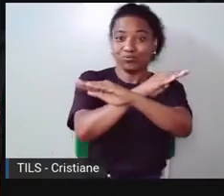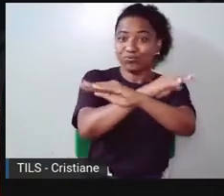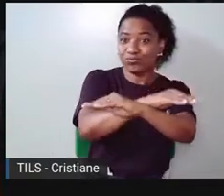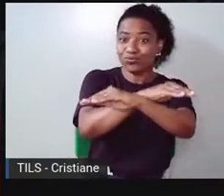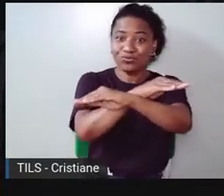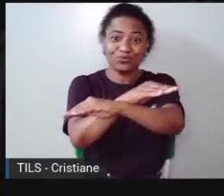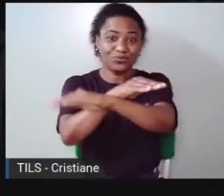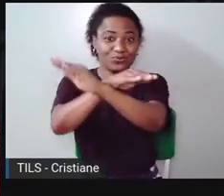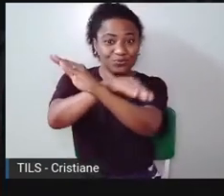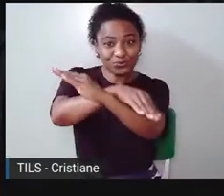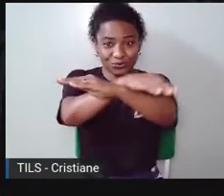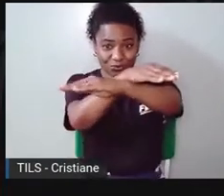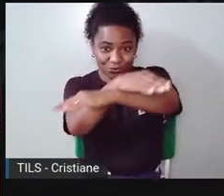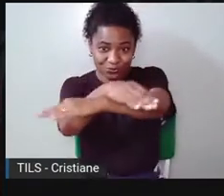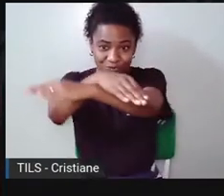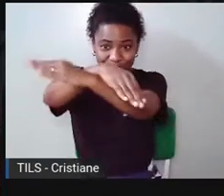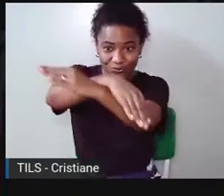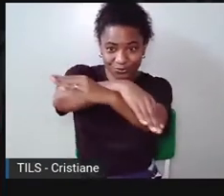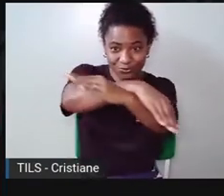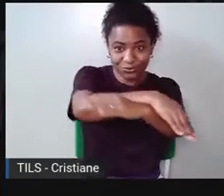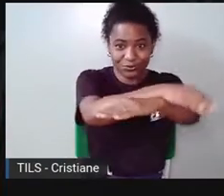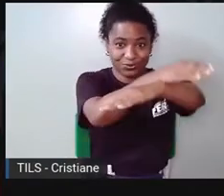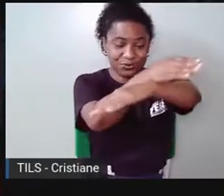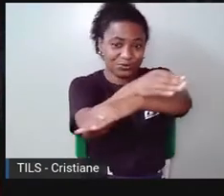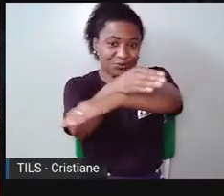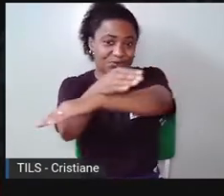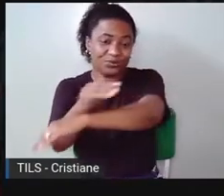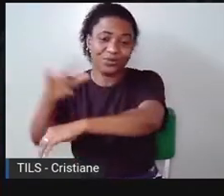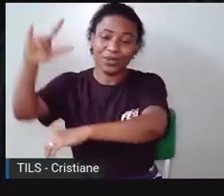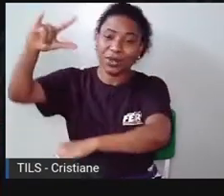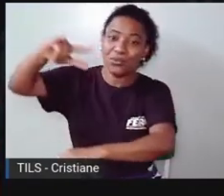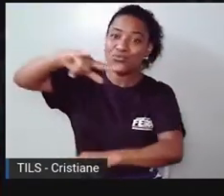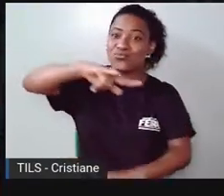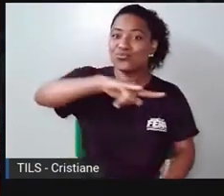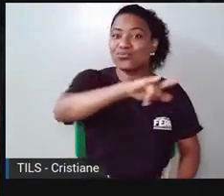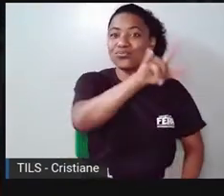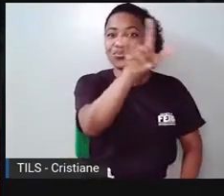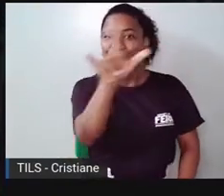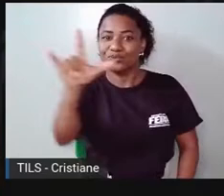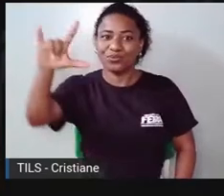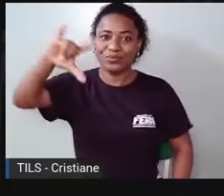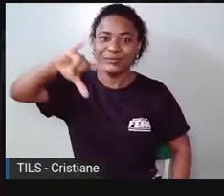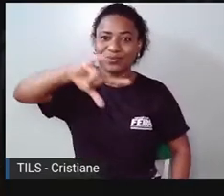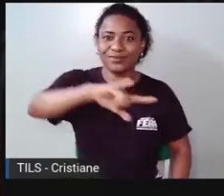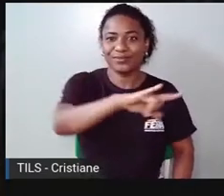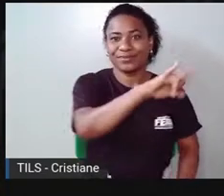avião. Viajo com essa canção.